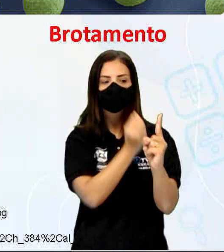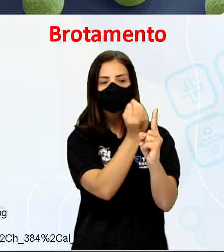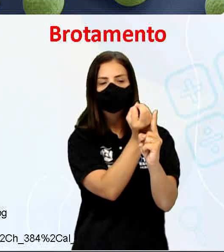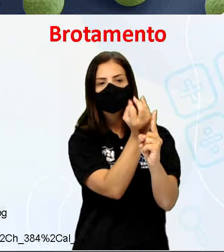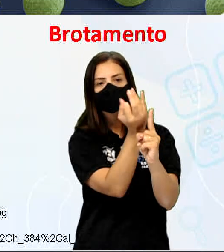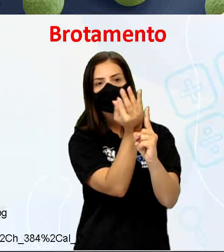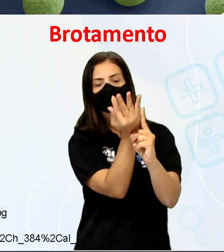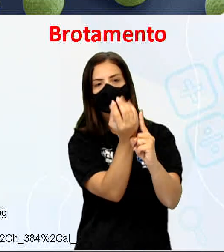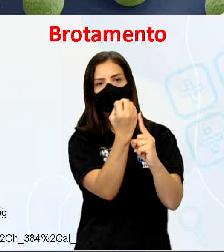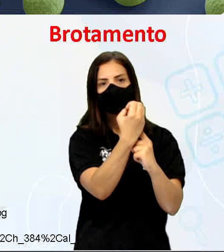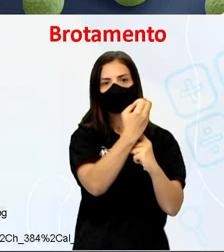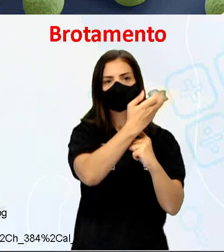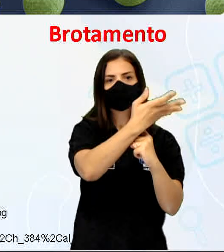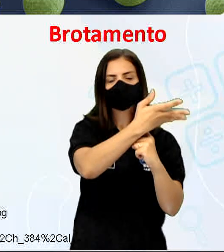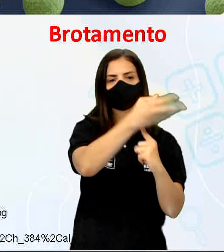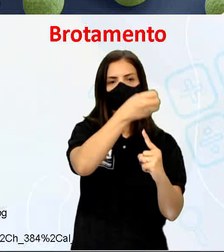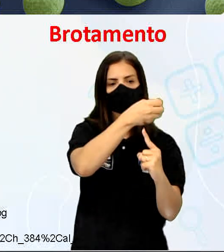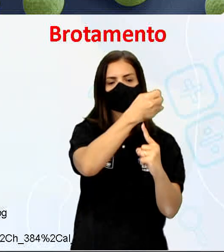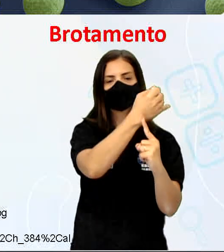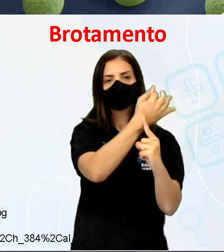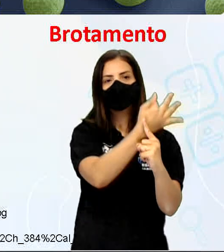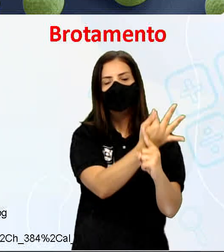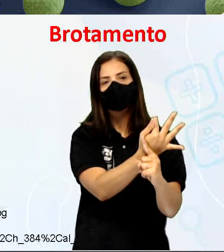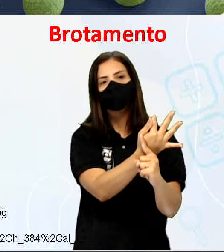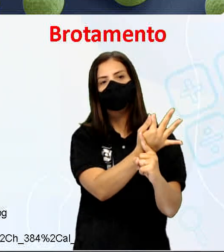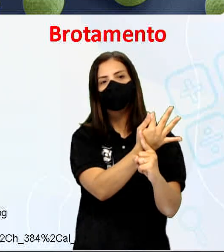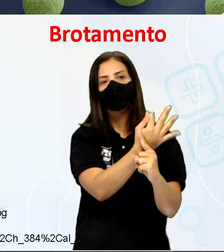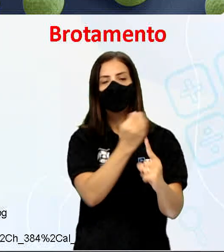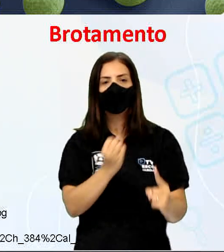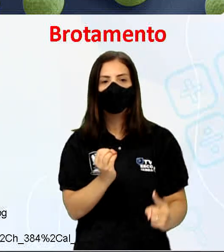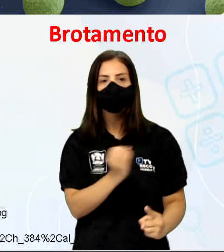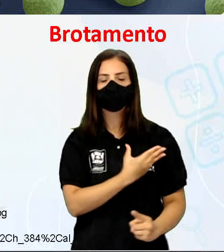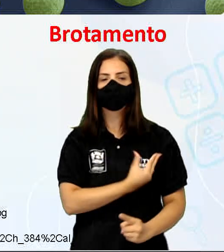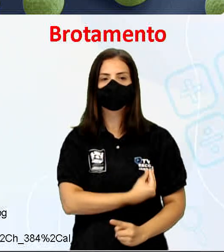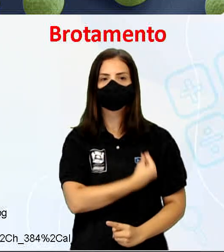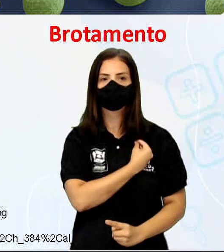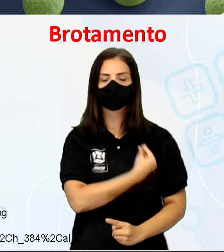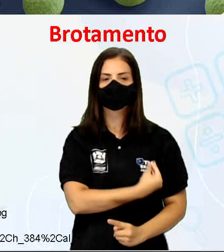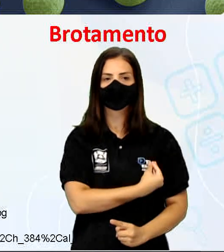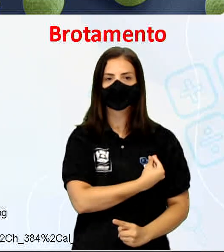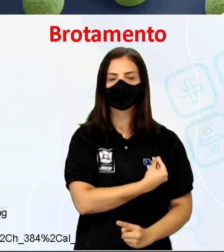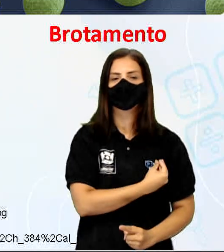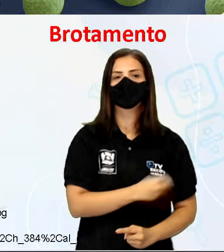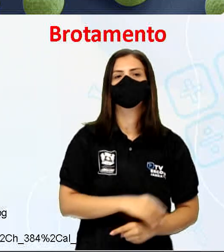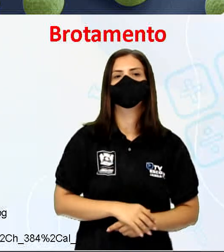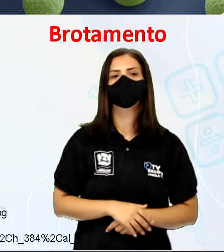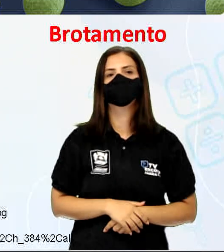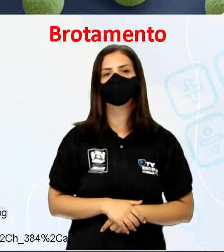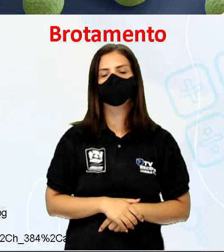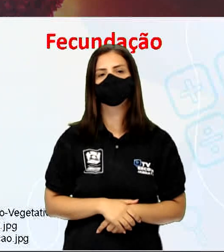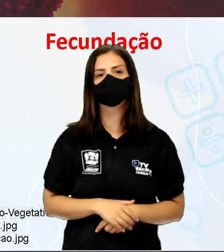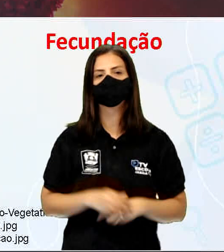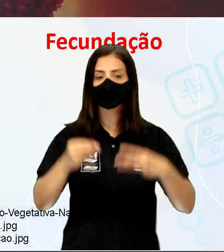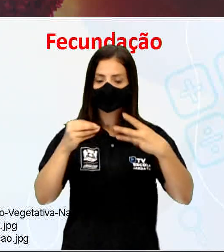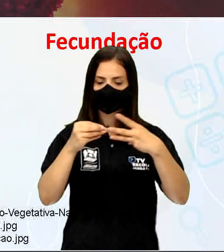são brotos, estão brotando da parede da célula e se tornarão uma nova célula.